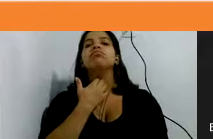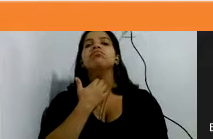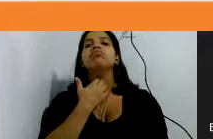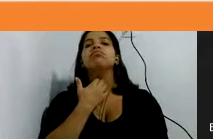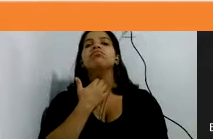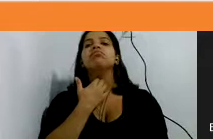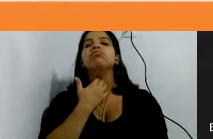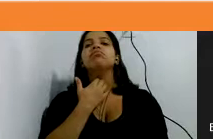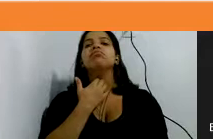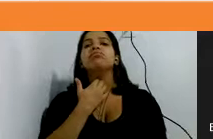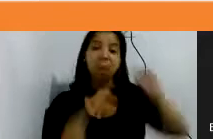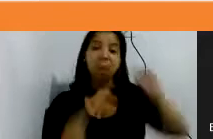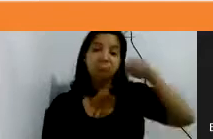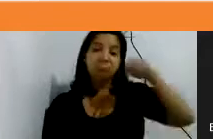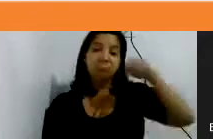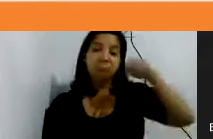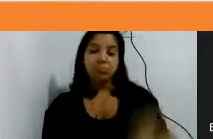Ficou.